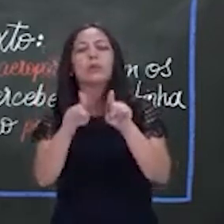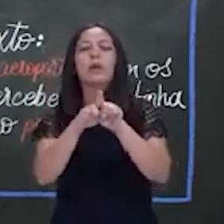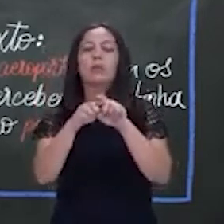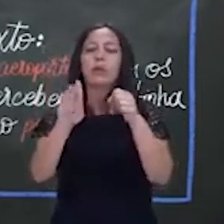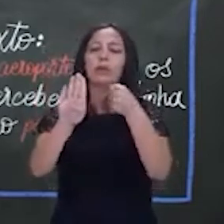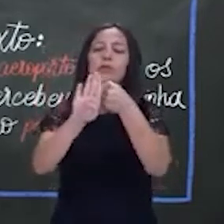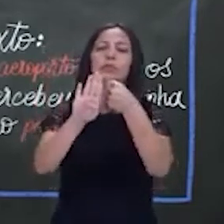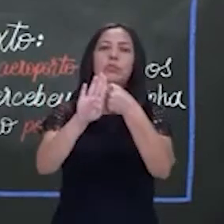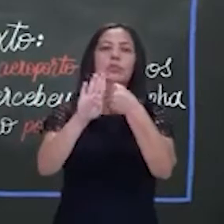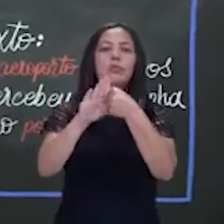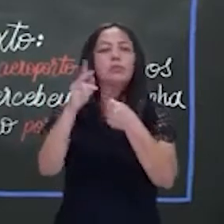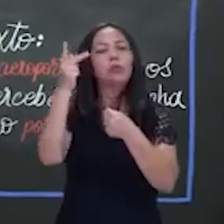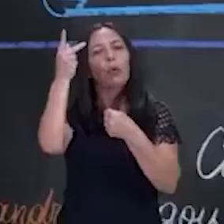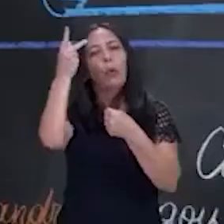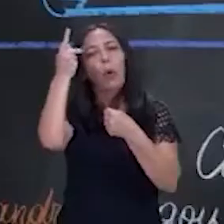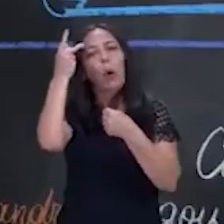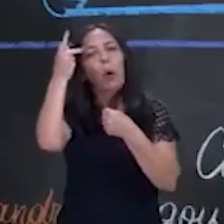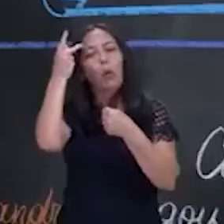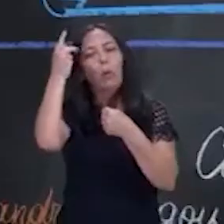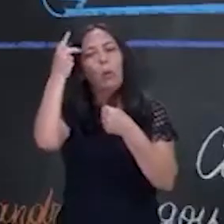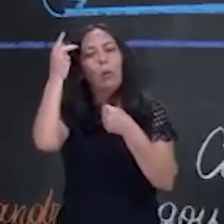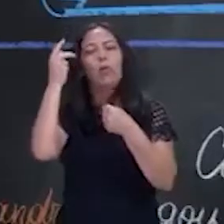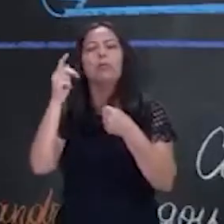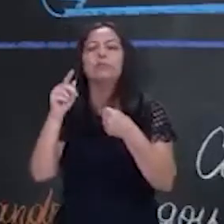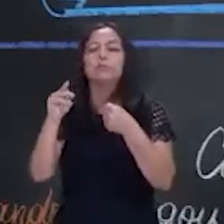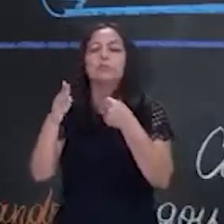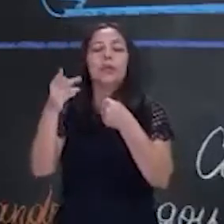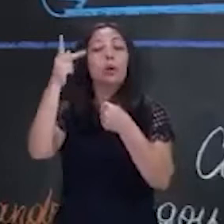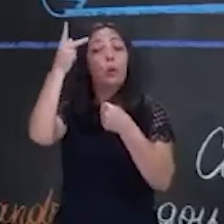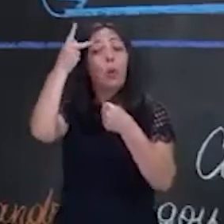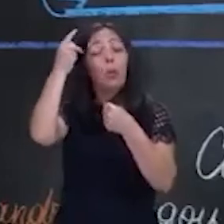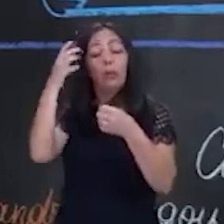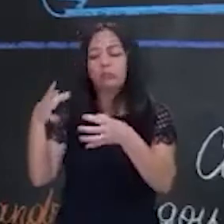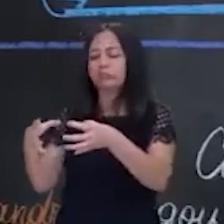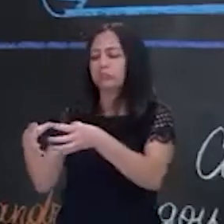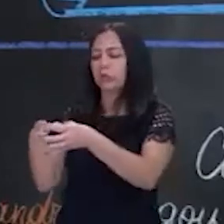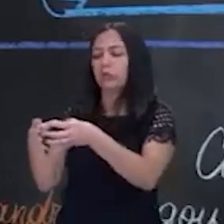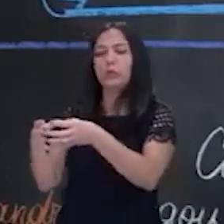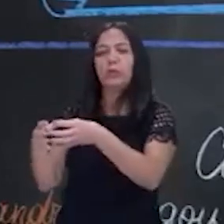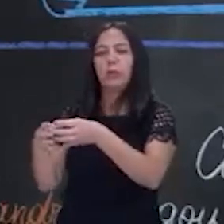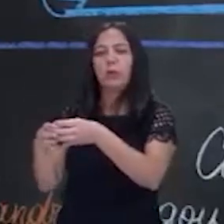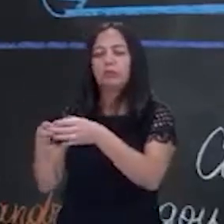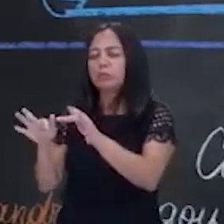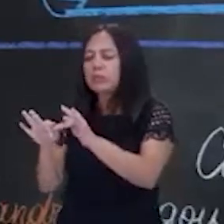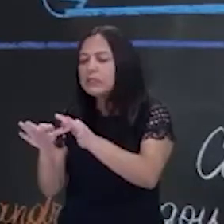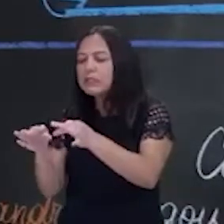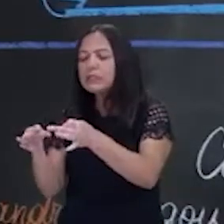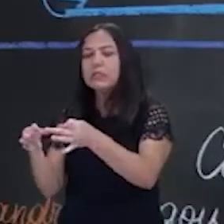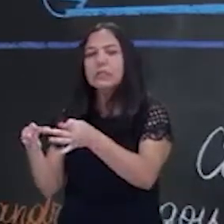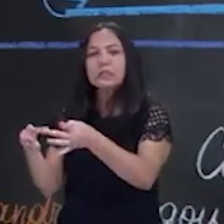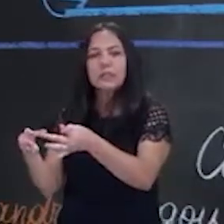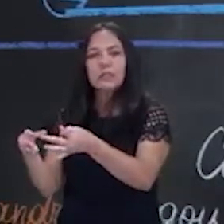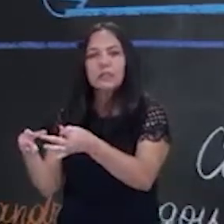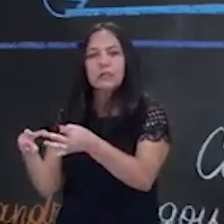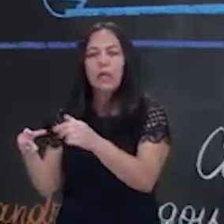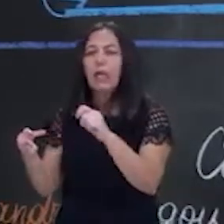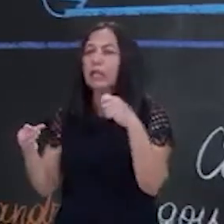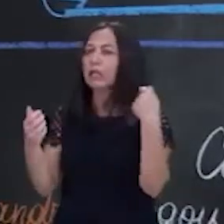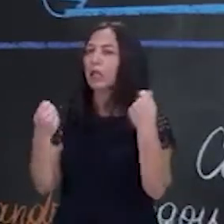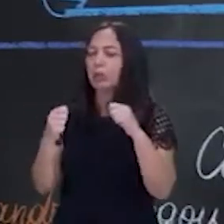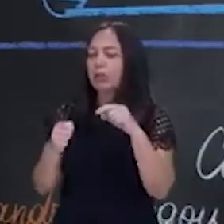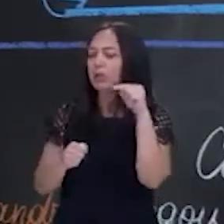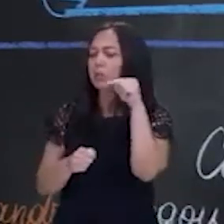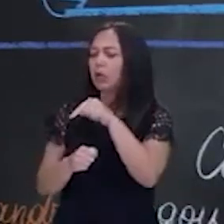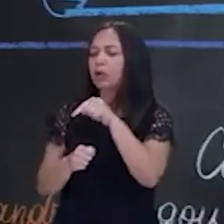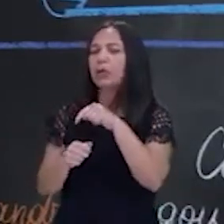é o substantivo comum, ou seja, é o que não é próprio. É o que faz parte de um grupo bem variado, bem diversificado, que não precisa ser